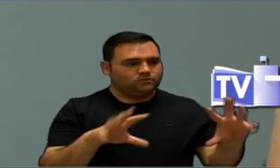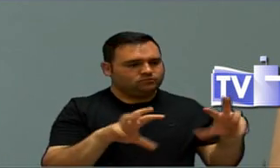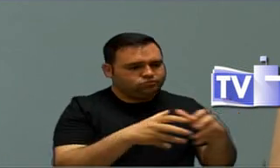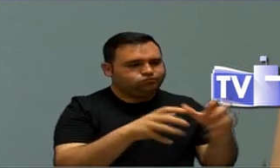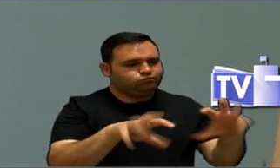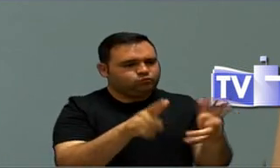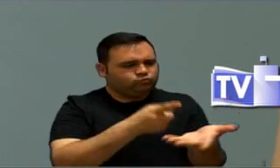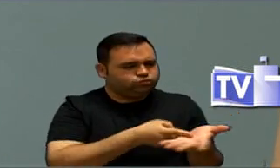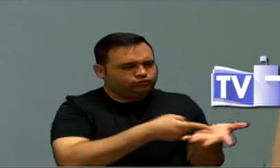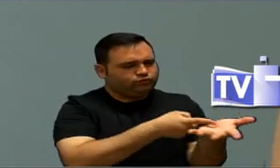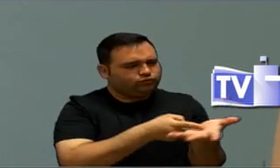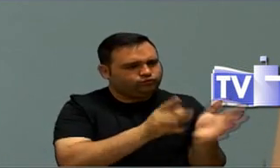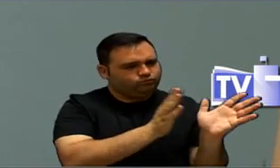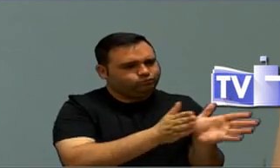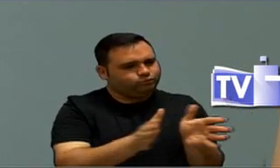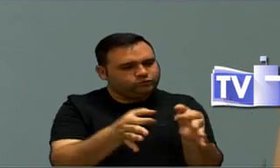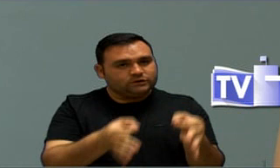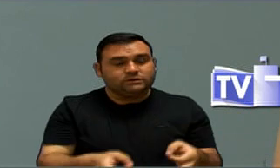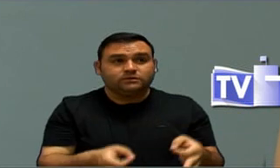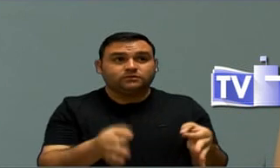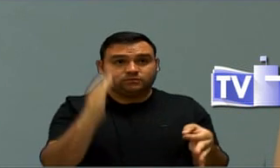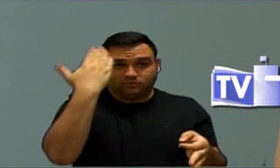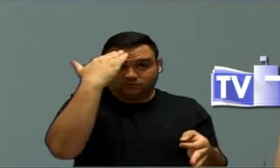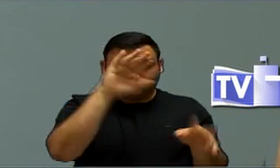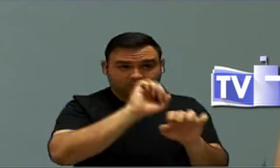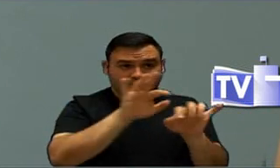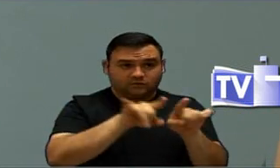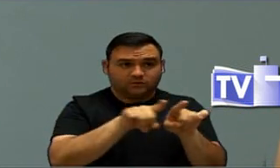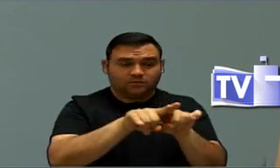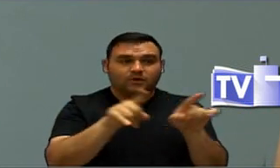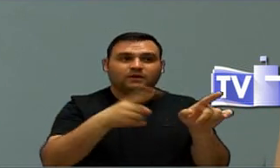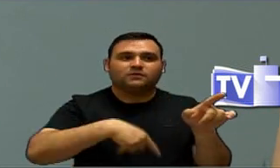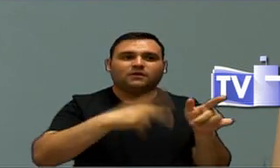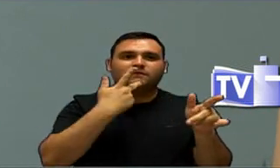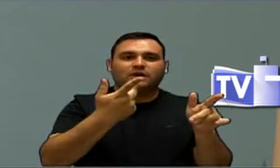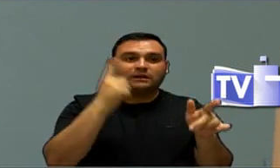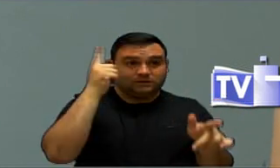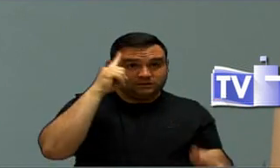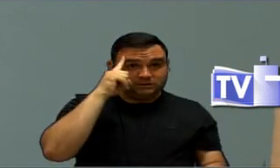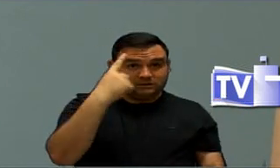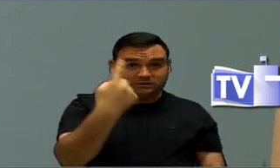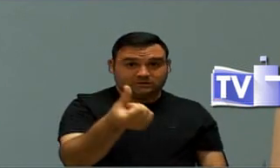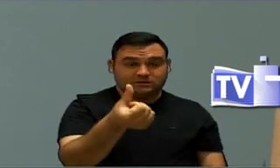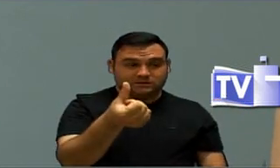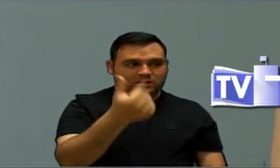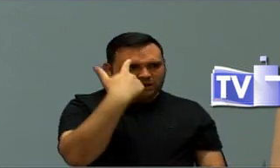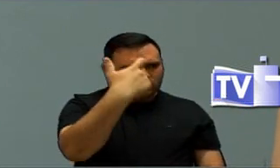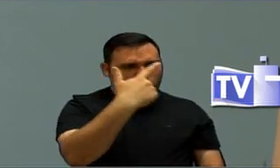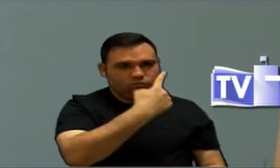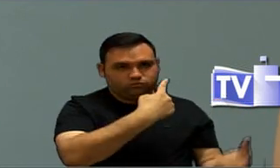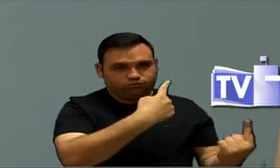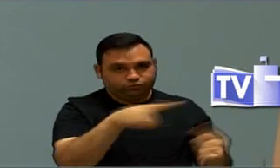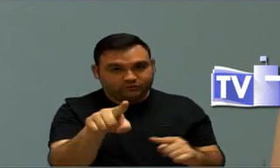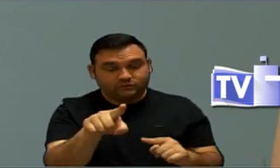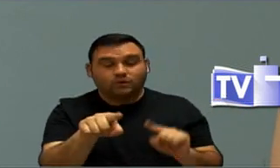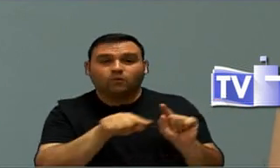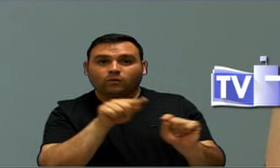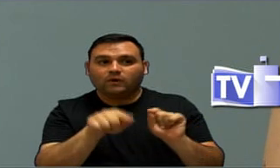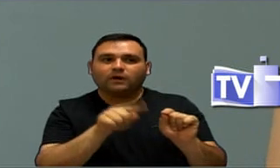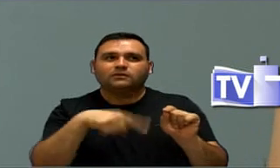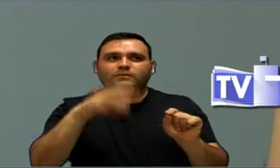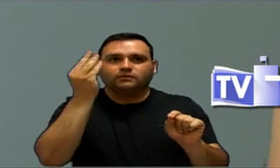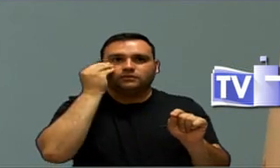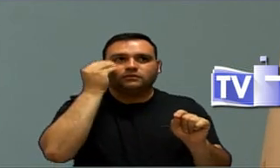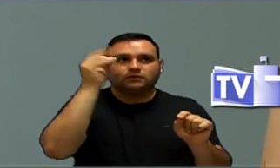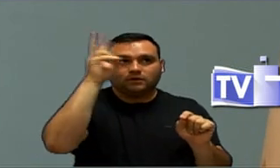se organizarem. E entender que, quando nós estamos falando de 16 dias contra a violência, a gente, na verdade, está